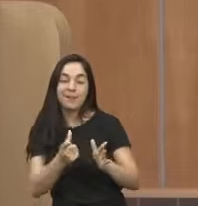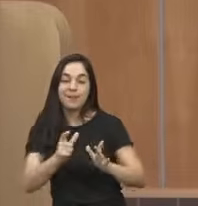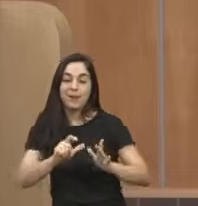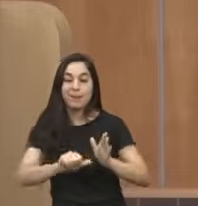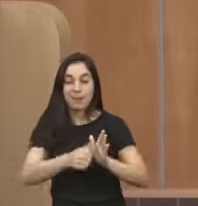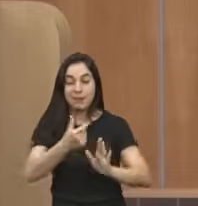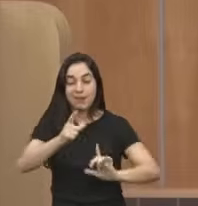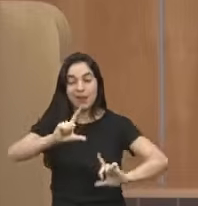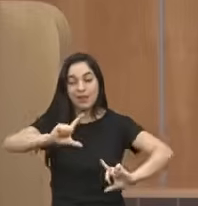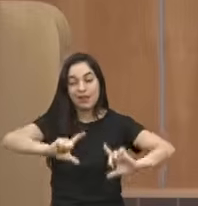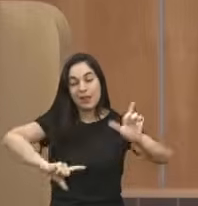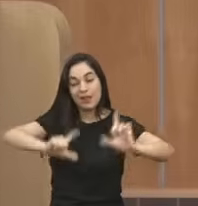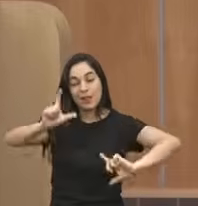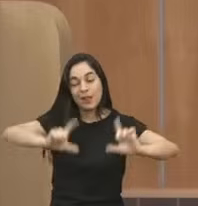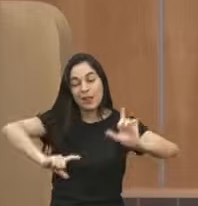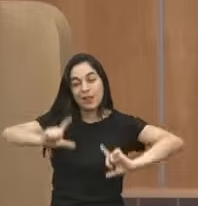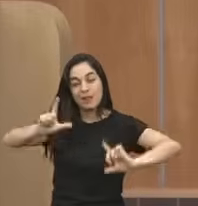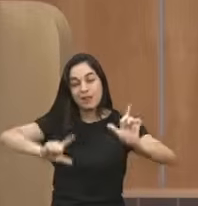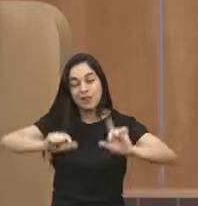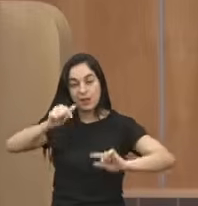aberto do país,